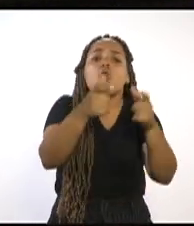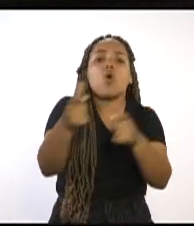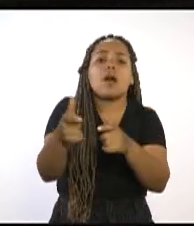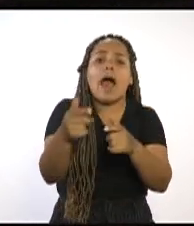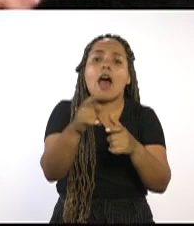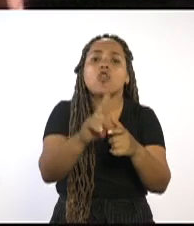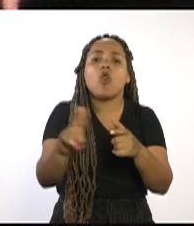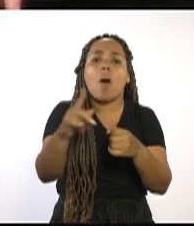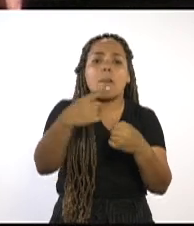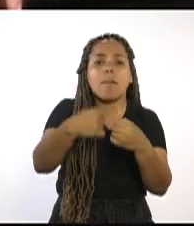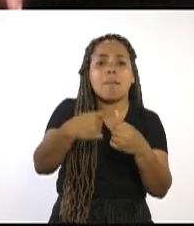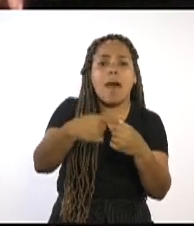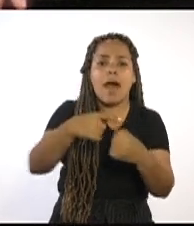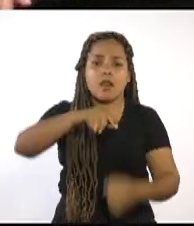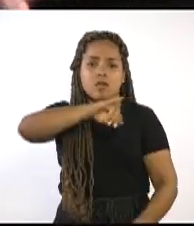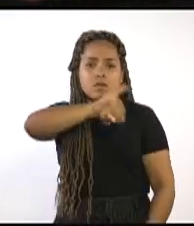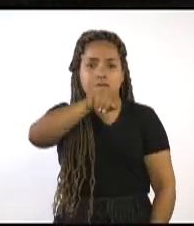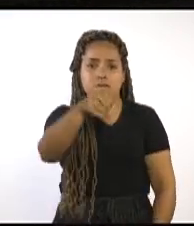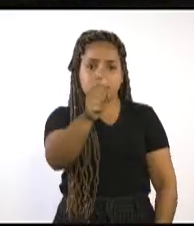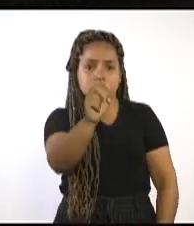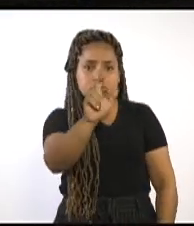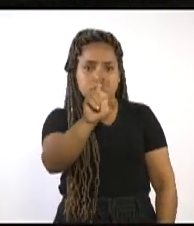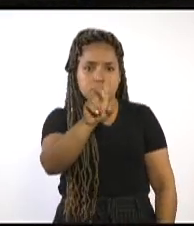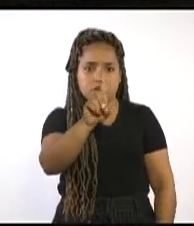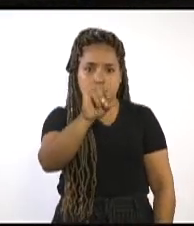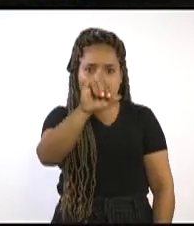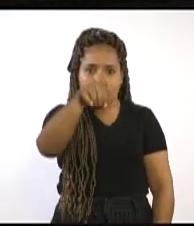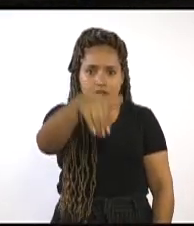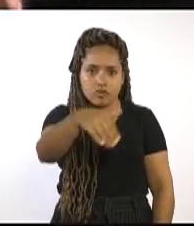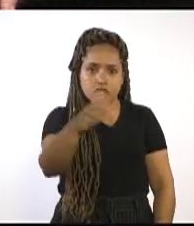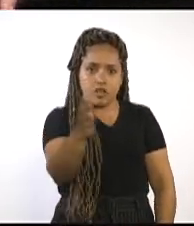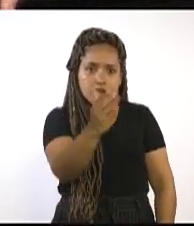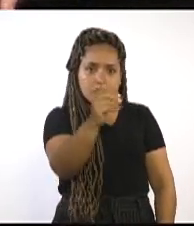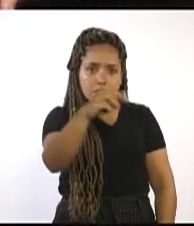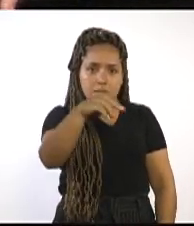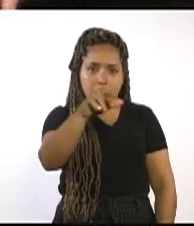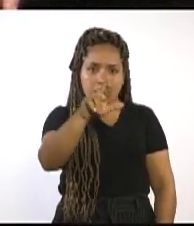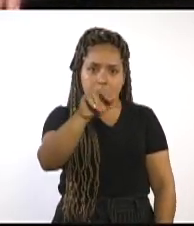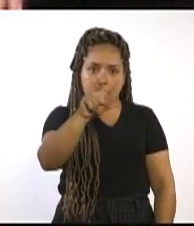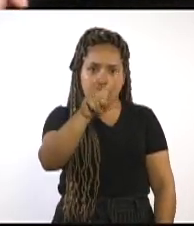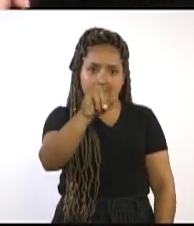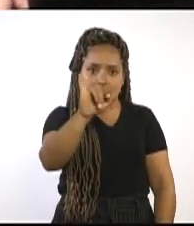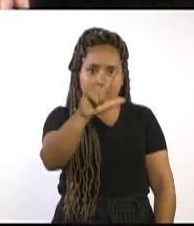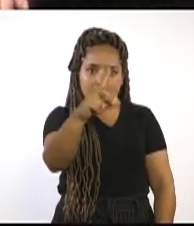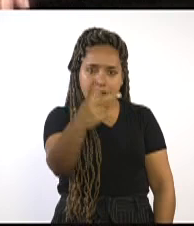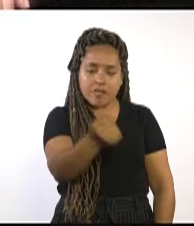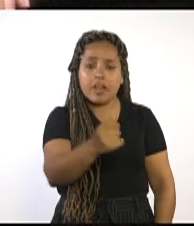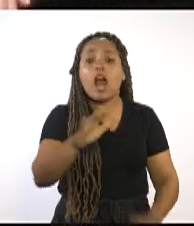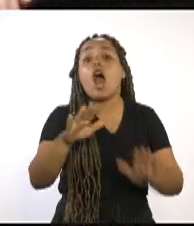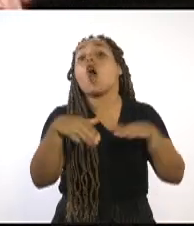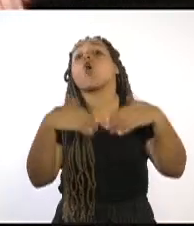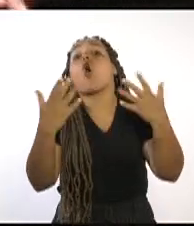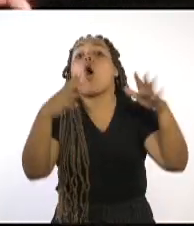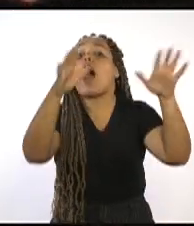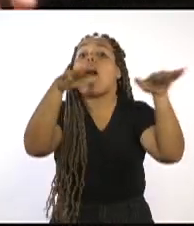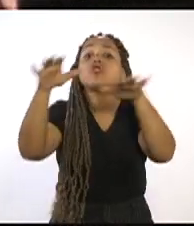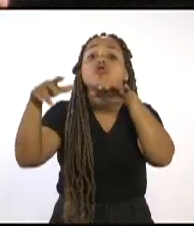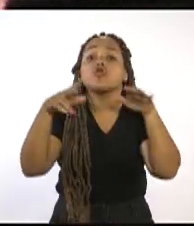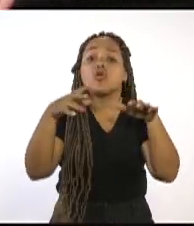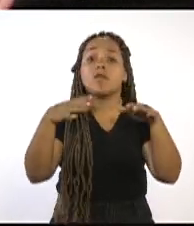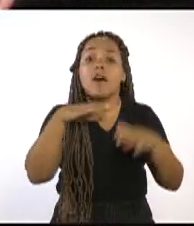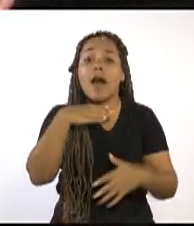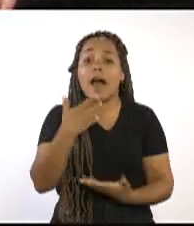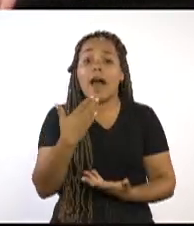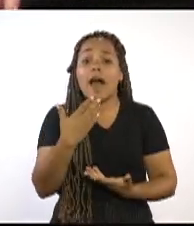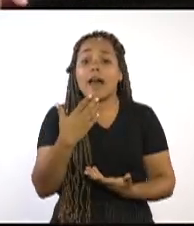de verão que não trouxe transtornos sérios ao Jardim Maravilha, que é